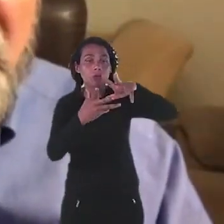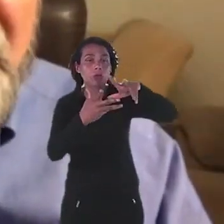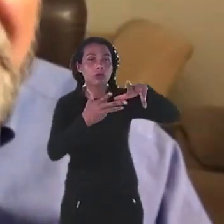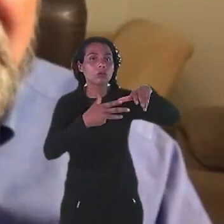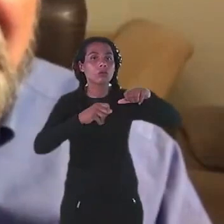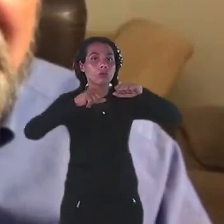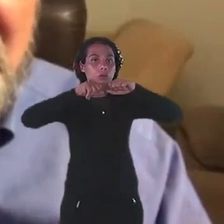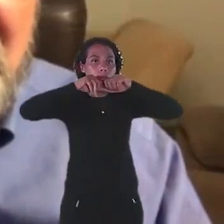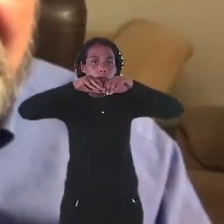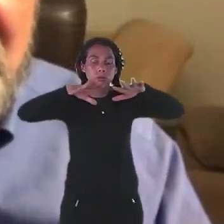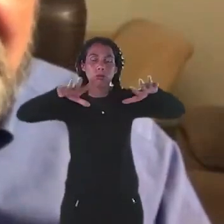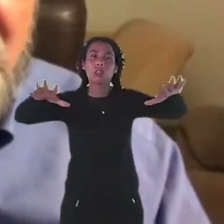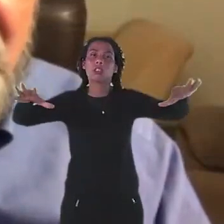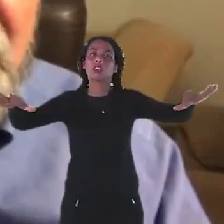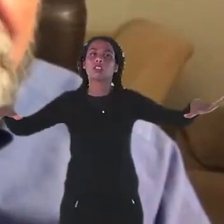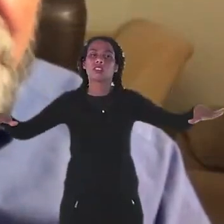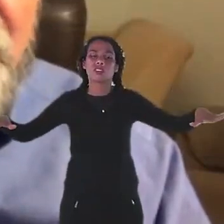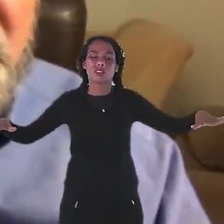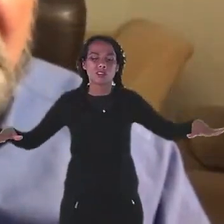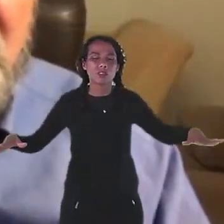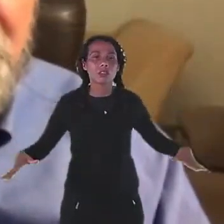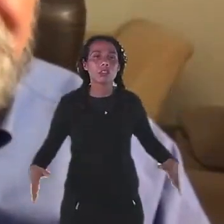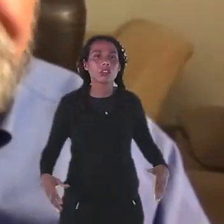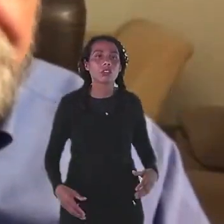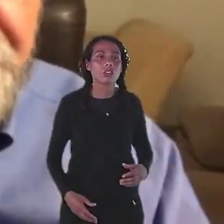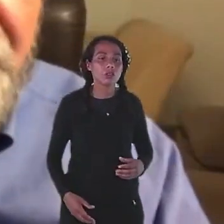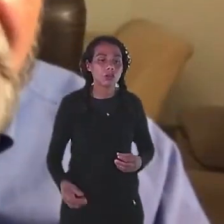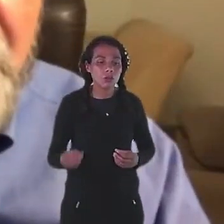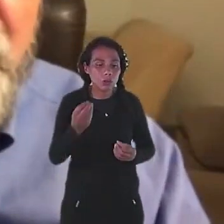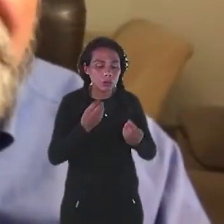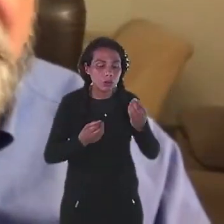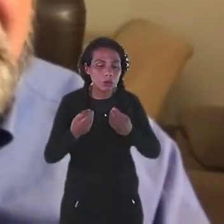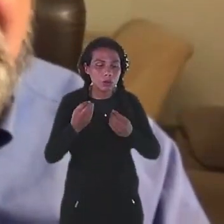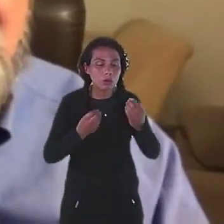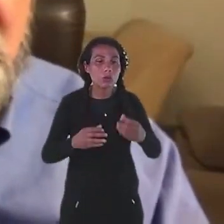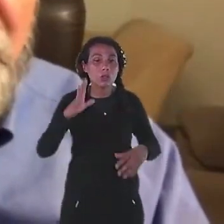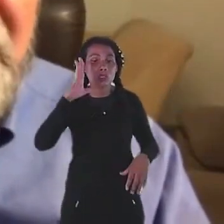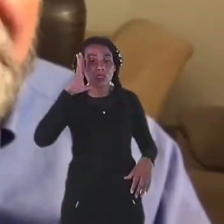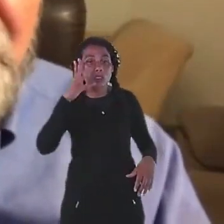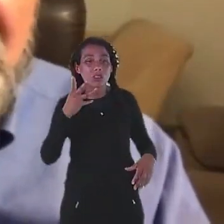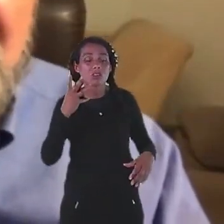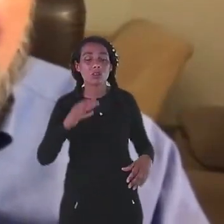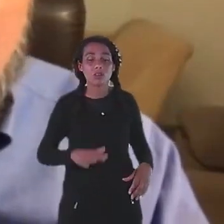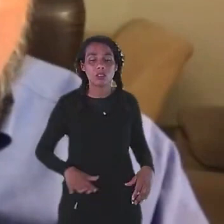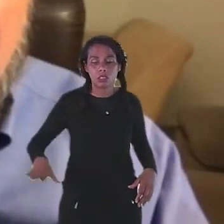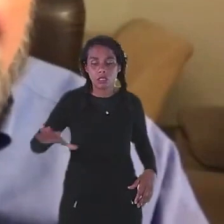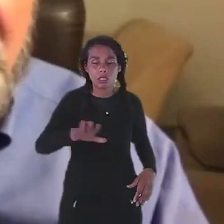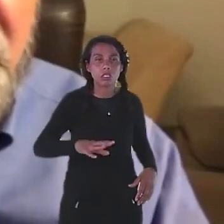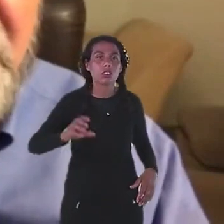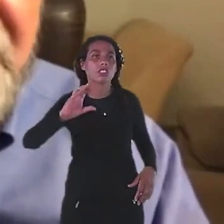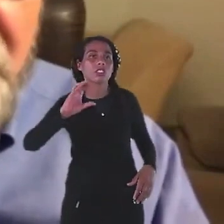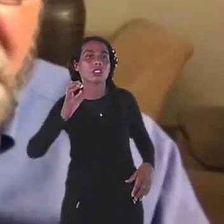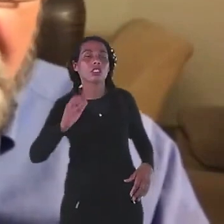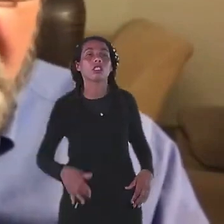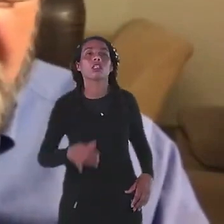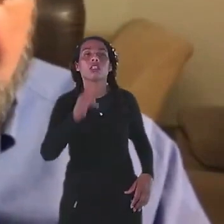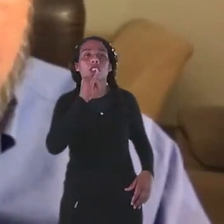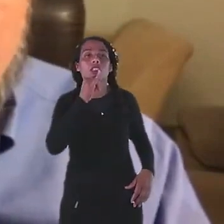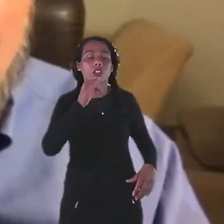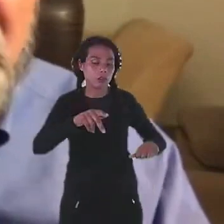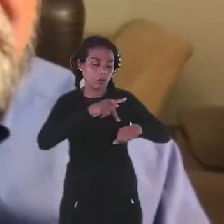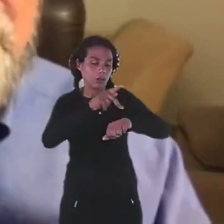e como é que essa neurociência que eu estou te contando pode explicar porque, por exemplo, em países como Estados Unidos,